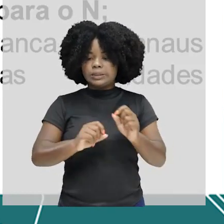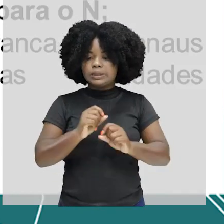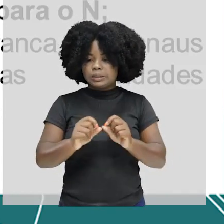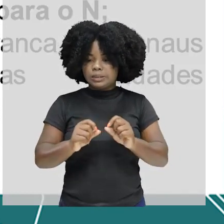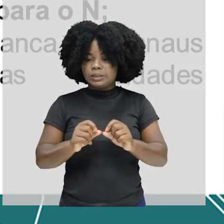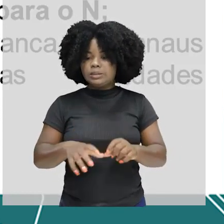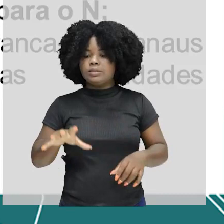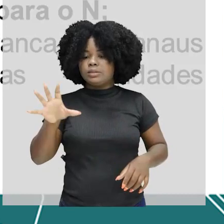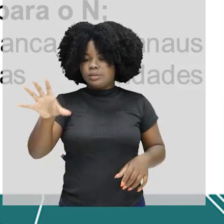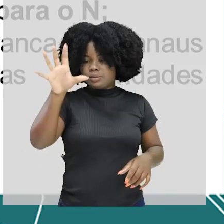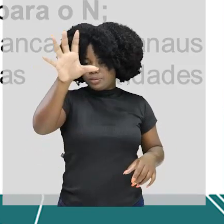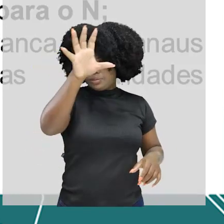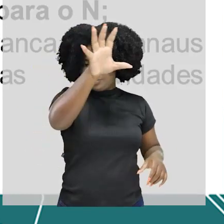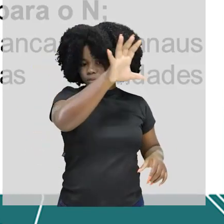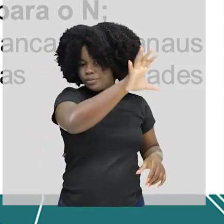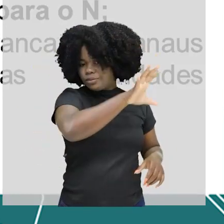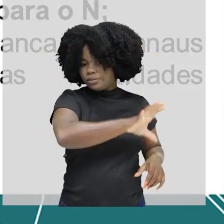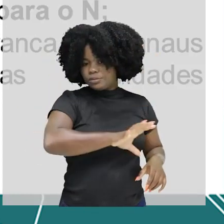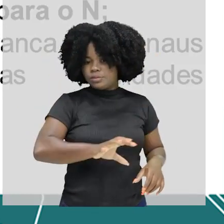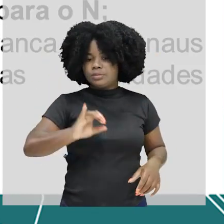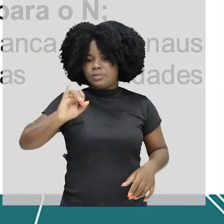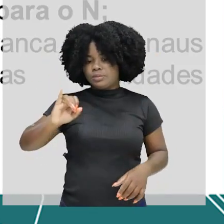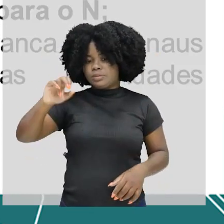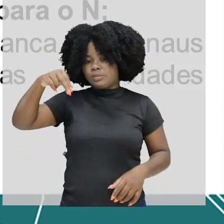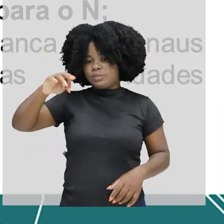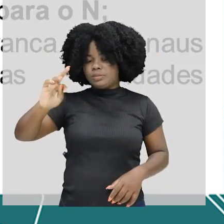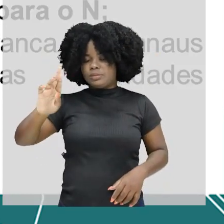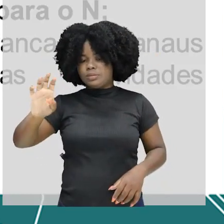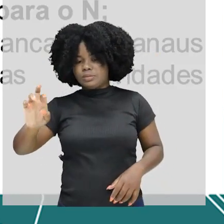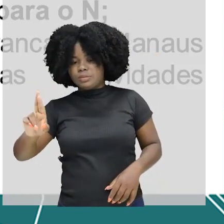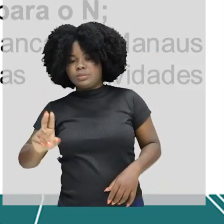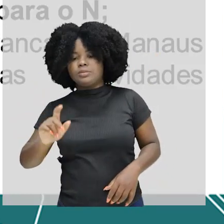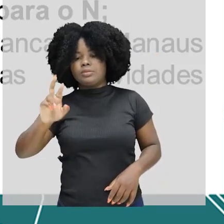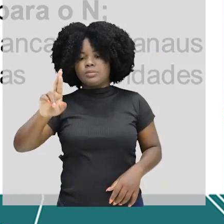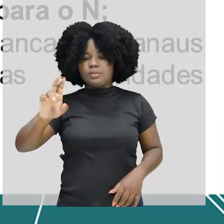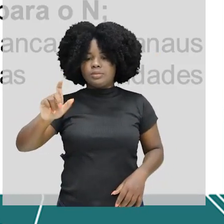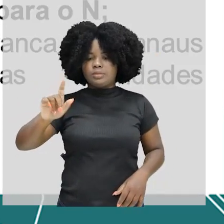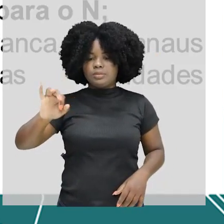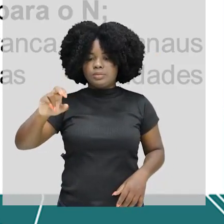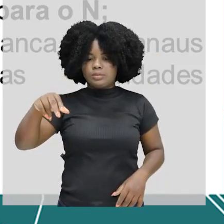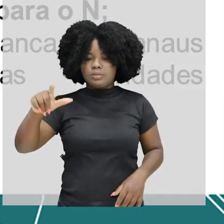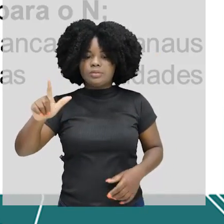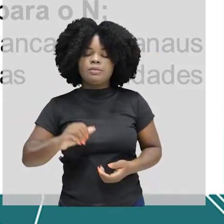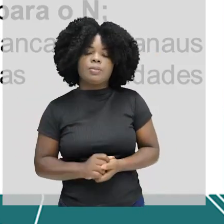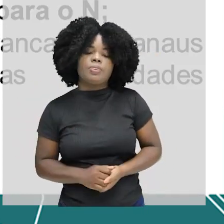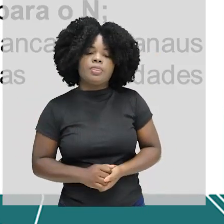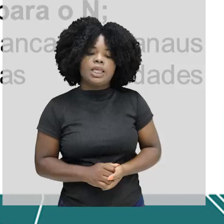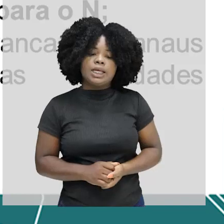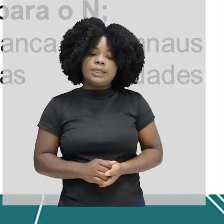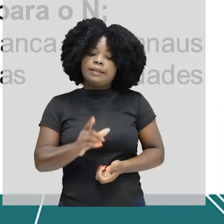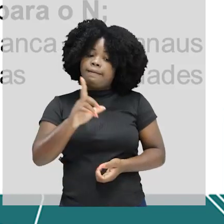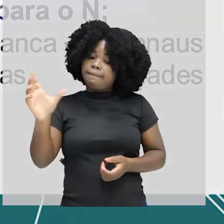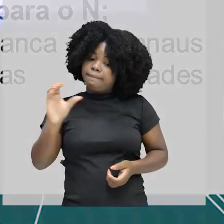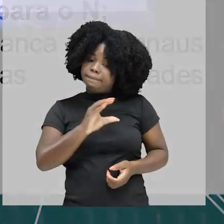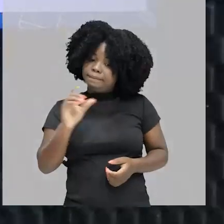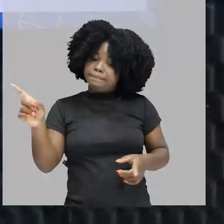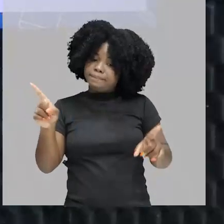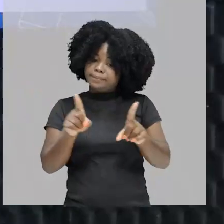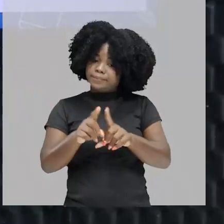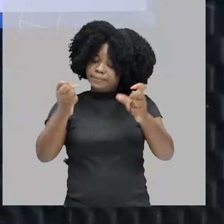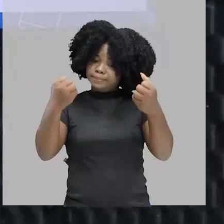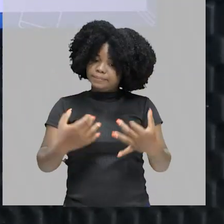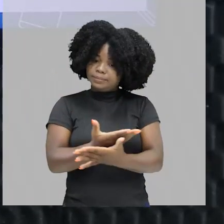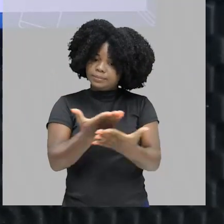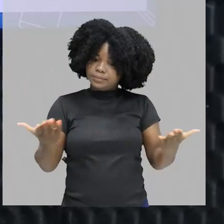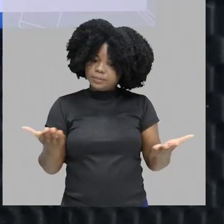de territórios, de região para região, dentro de um mesmo território, ou seja, do Brasil. É claro, e nós já falamos sobre isso em